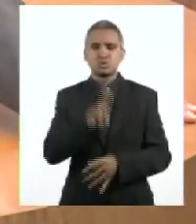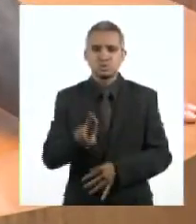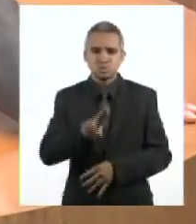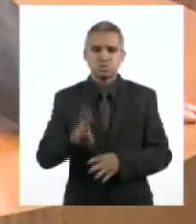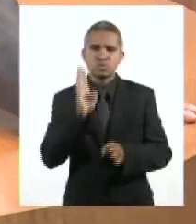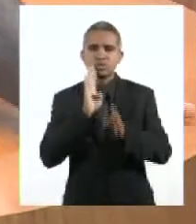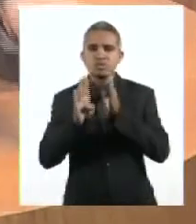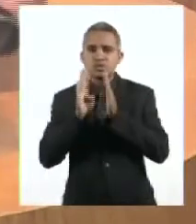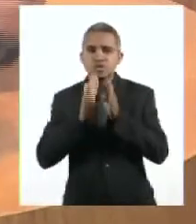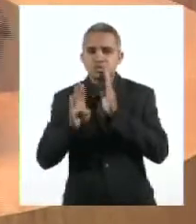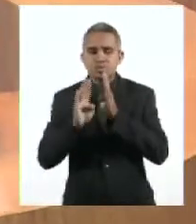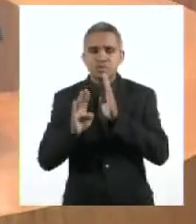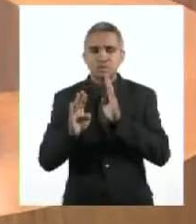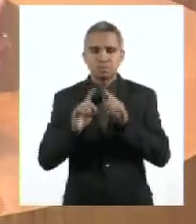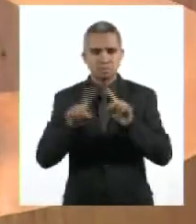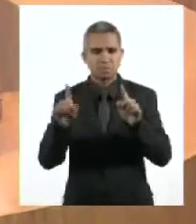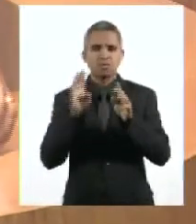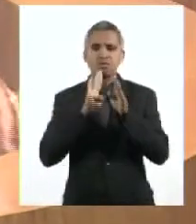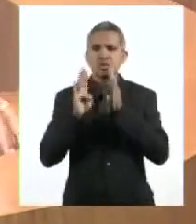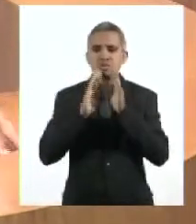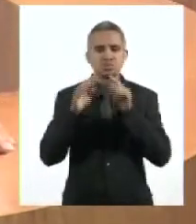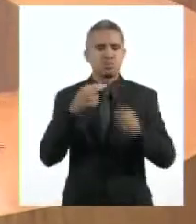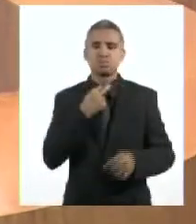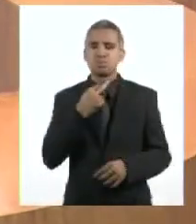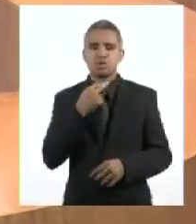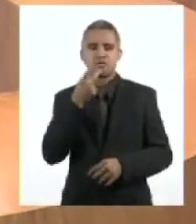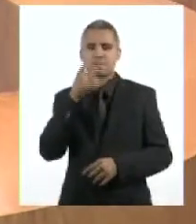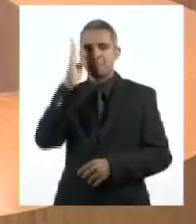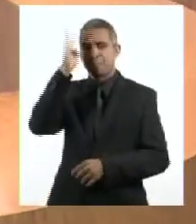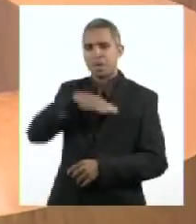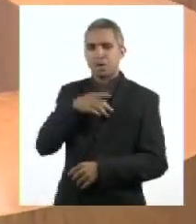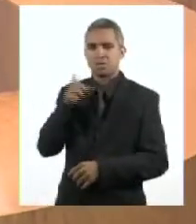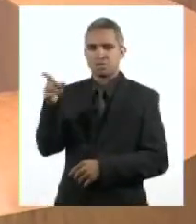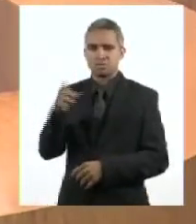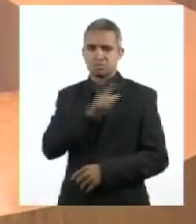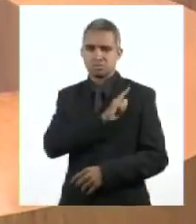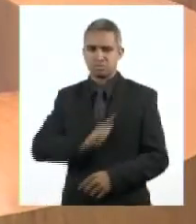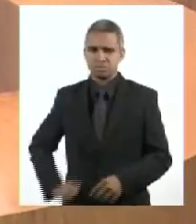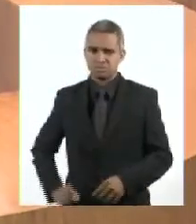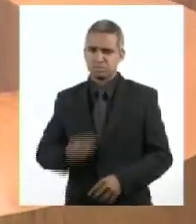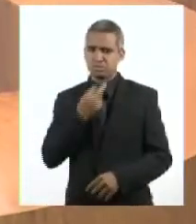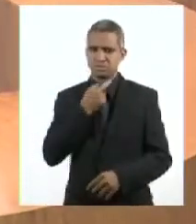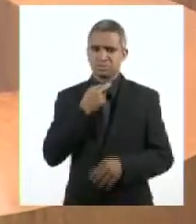Facebook. Nem agora o Facebook pode mais falar do governador Flávio Dino, para